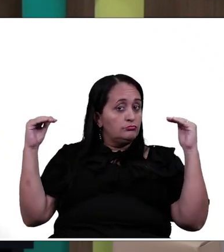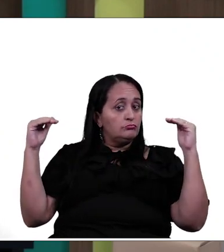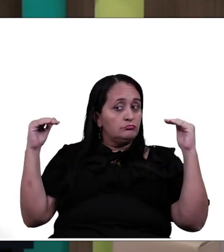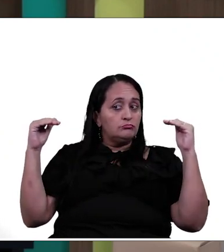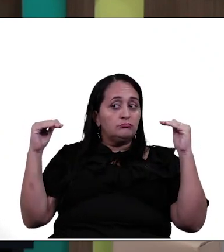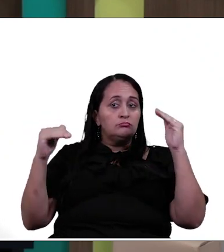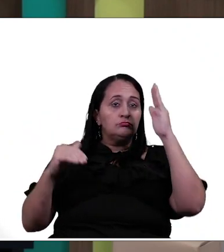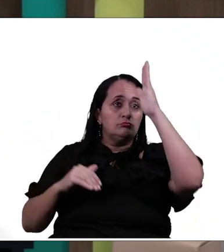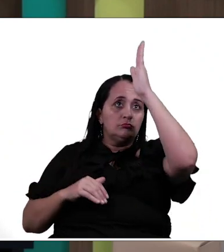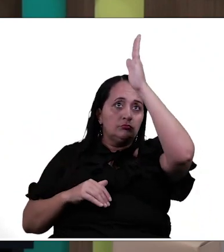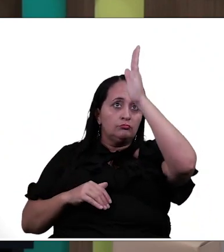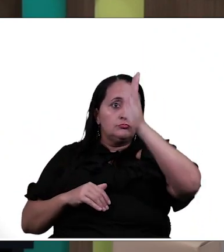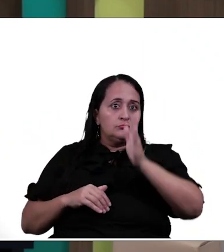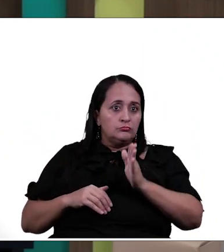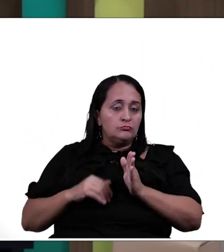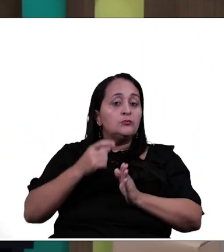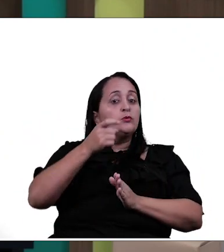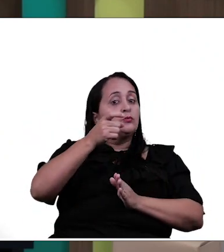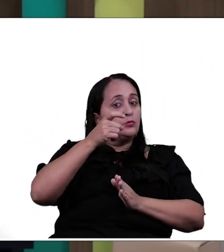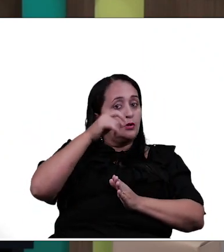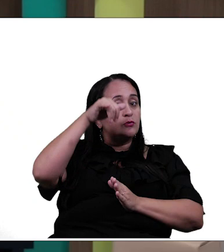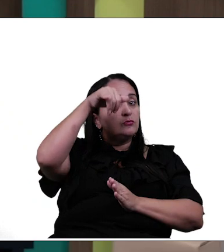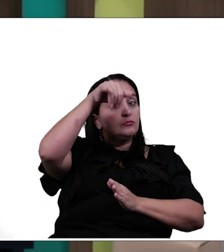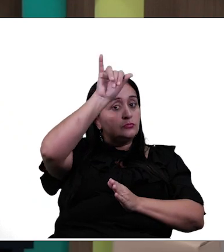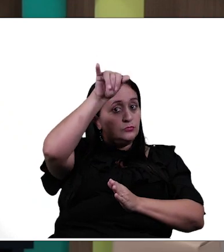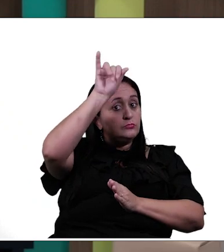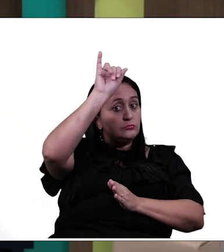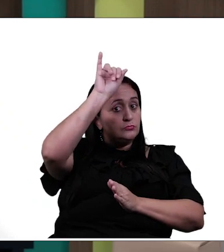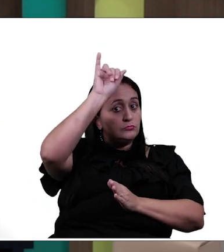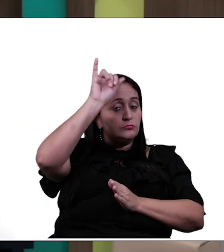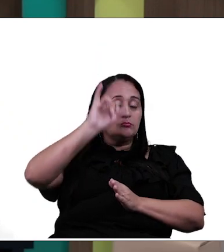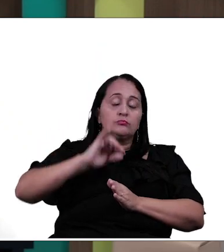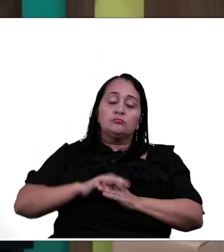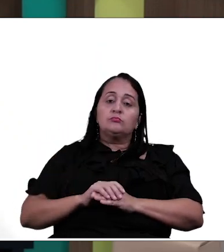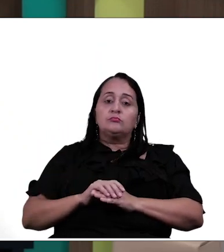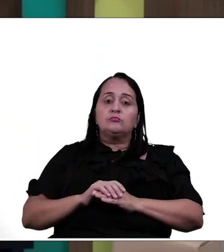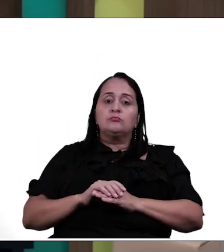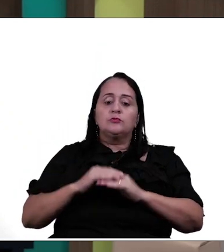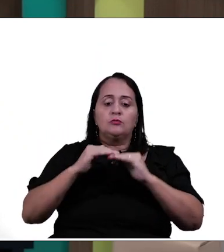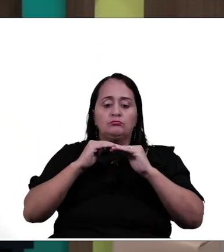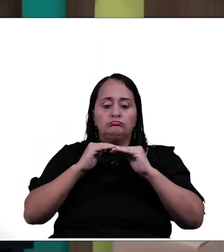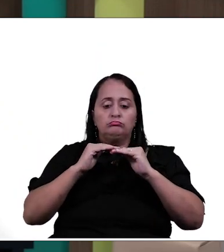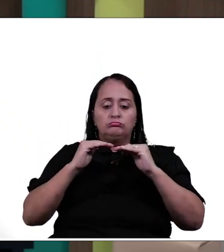algarismo, que é o número 1. Eu vou colocar aqui a quantidade